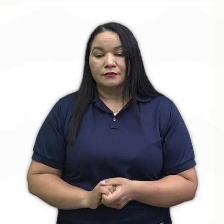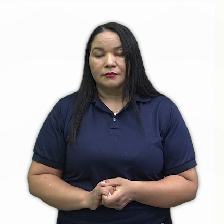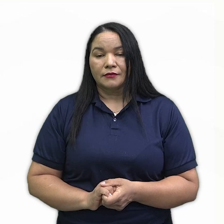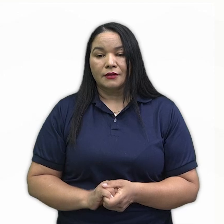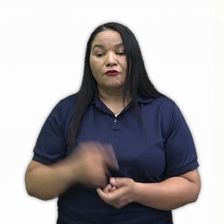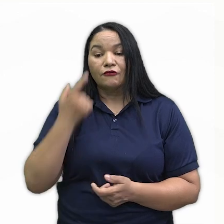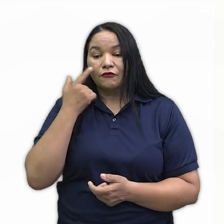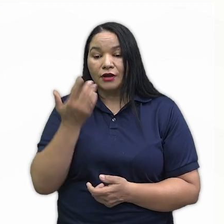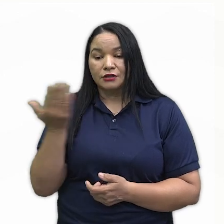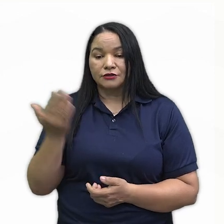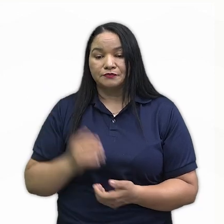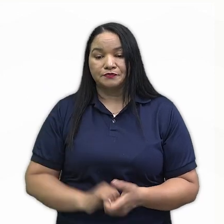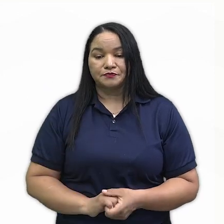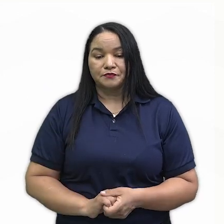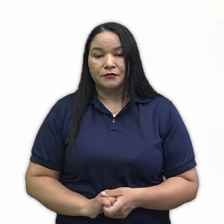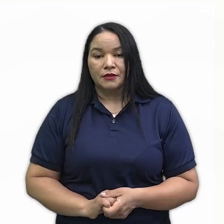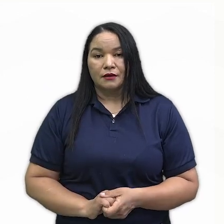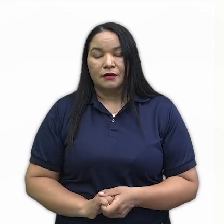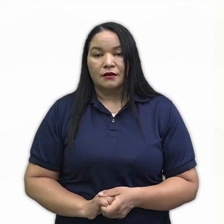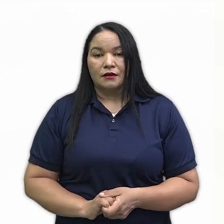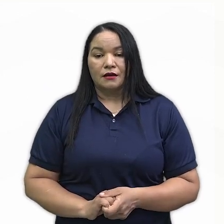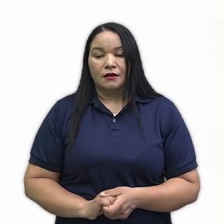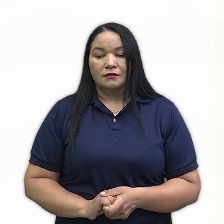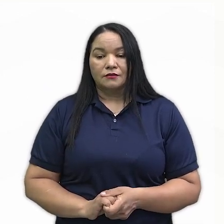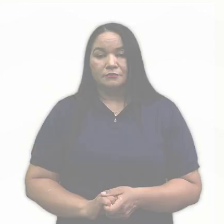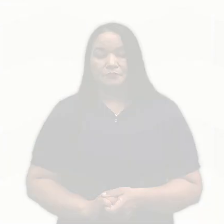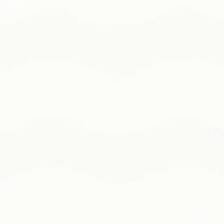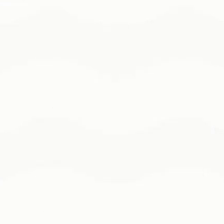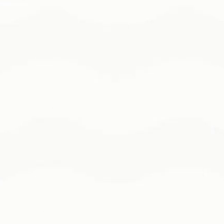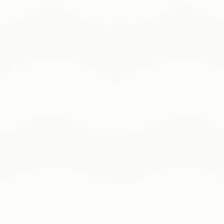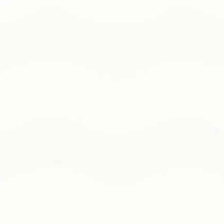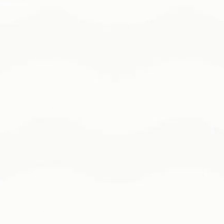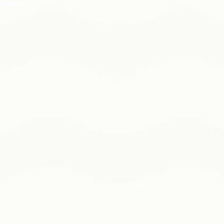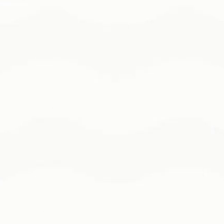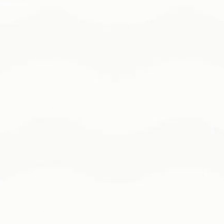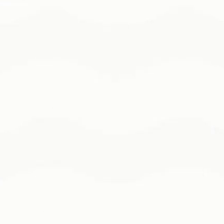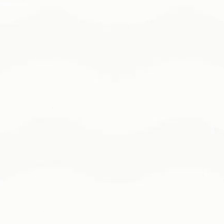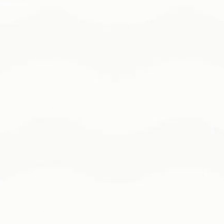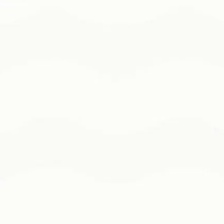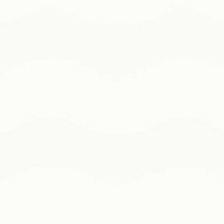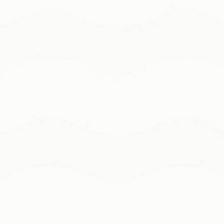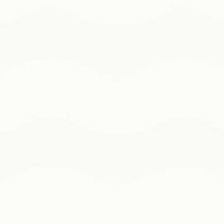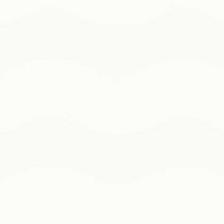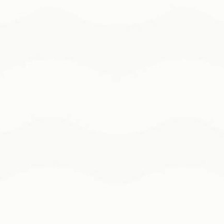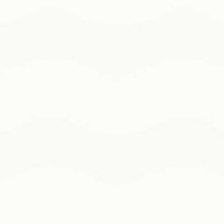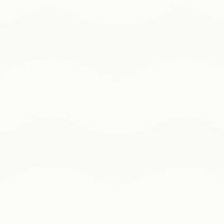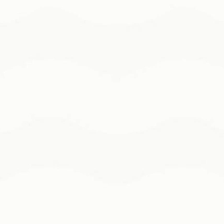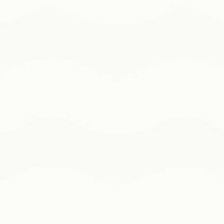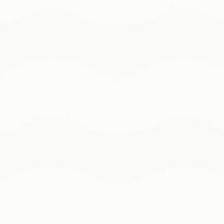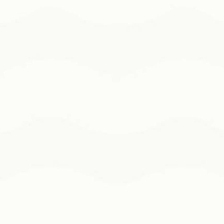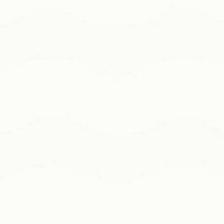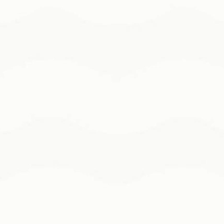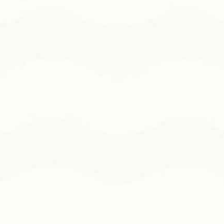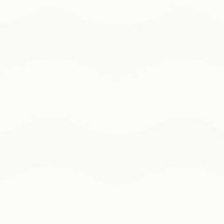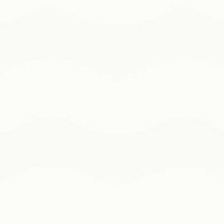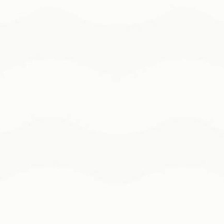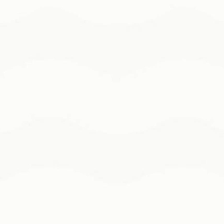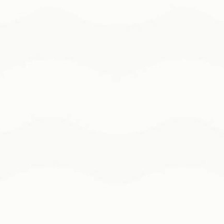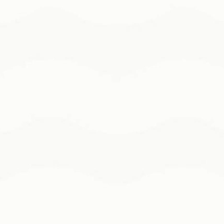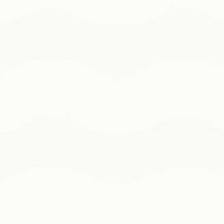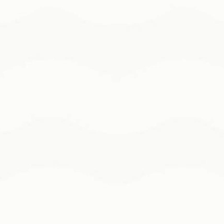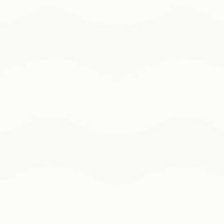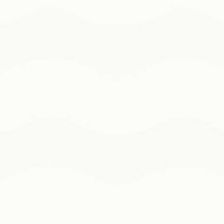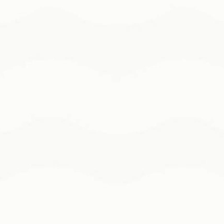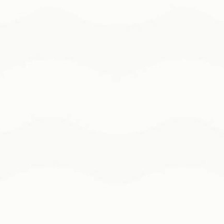Nestes dois aqui, logs, há algo que se repete. Você já conseguiu localizar aí, você já conseguiu identificar o que é que se